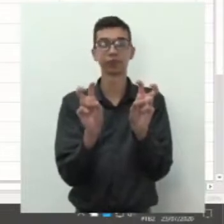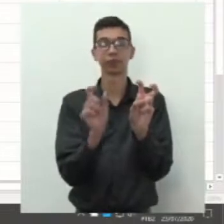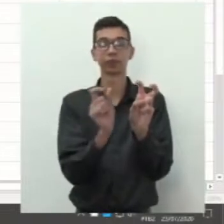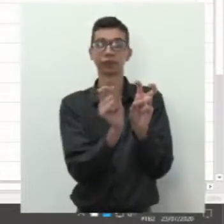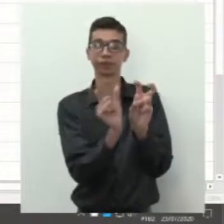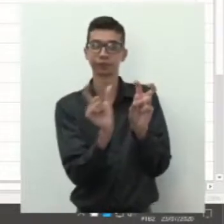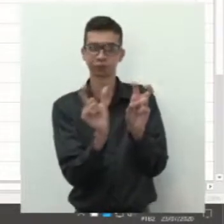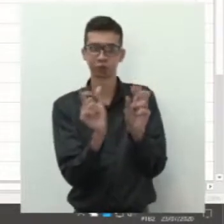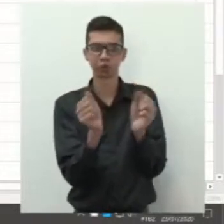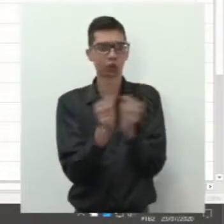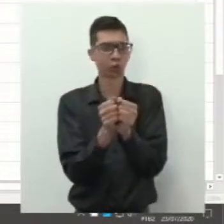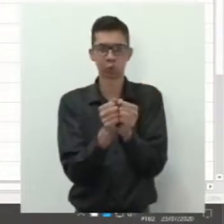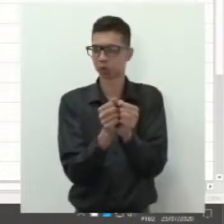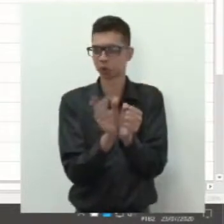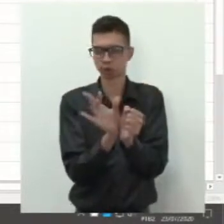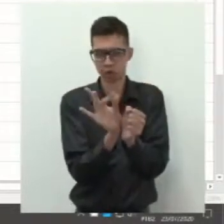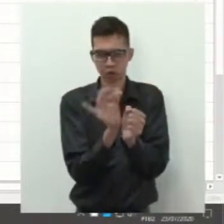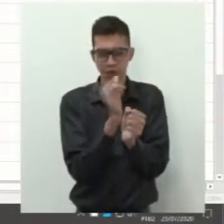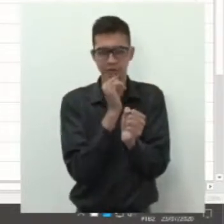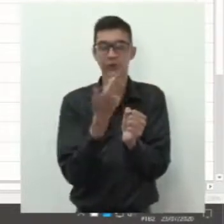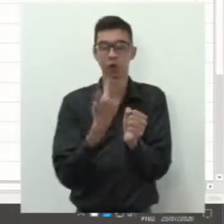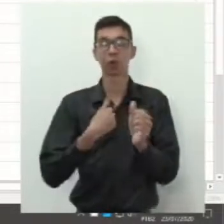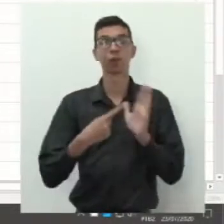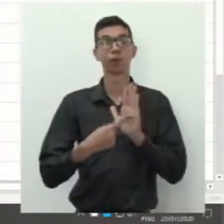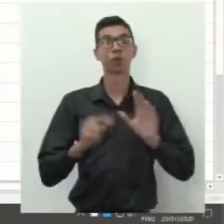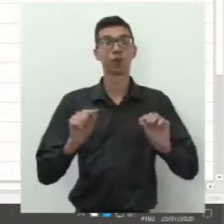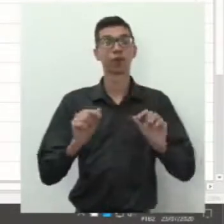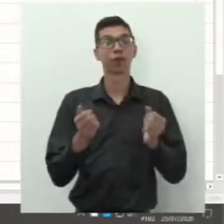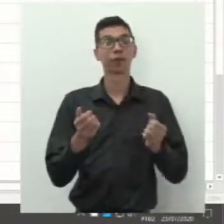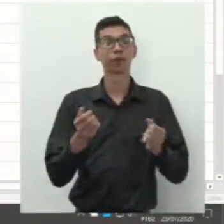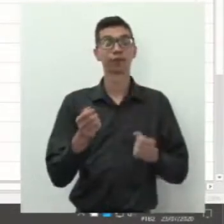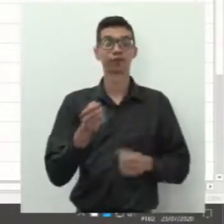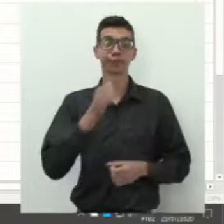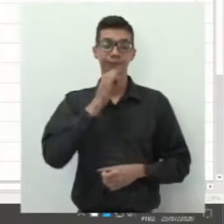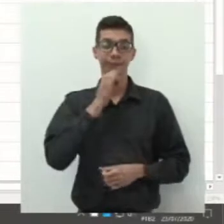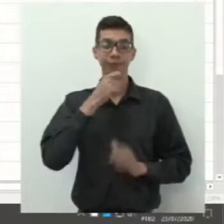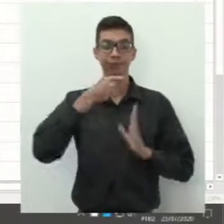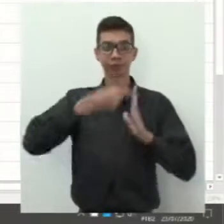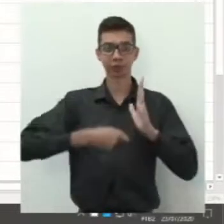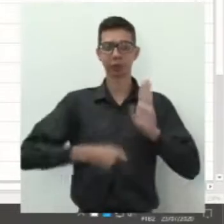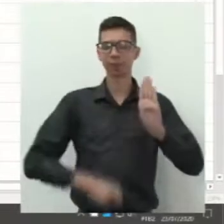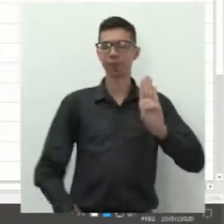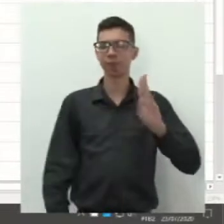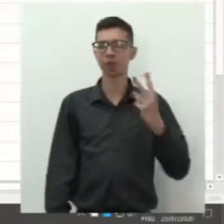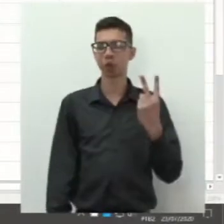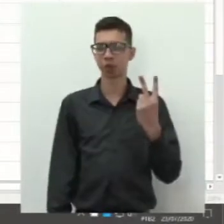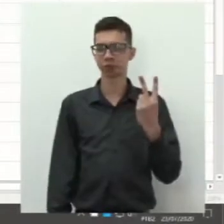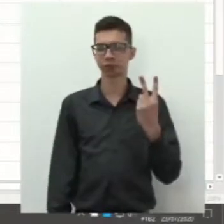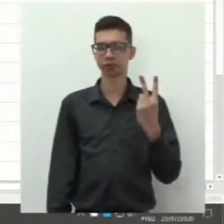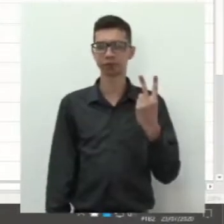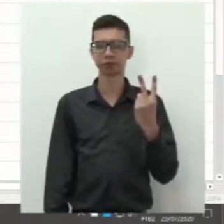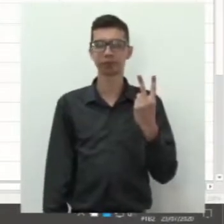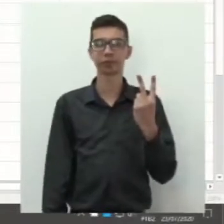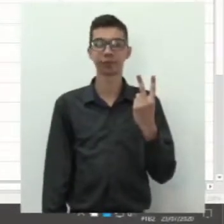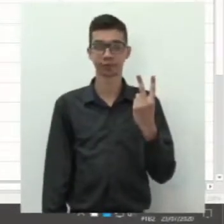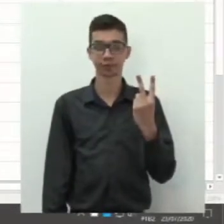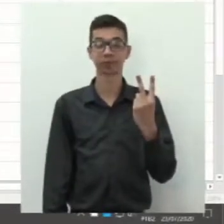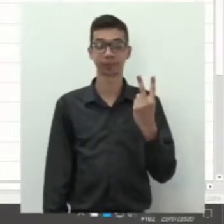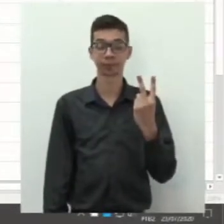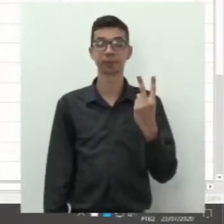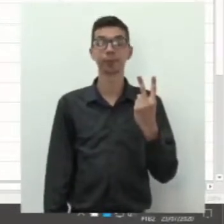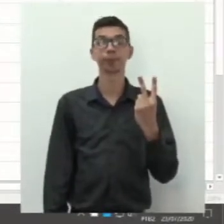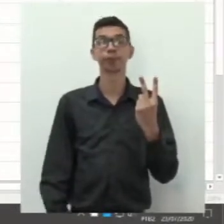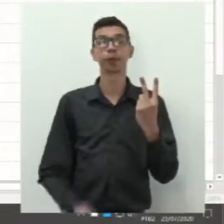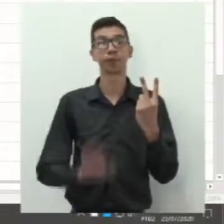com um espaço. Então, eu estou indicando para ele, ó, quero que você junte o texto do B2 com um espaço. Então, entre